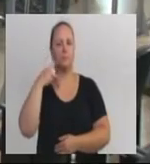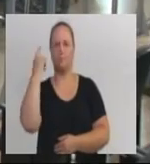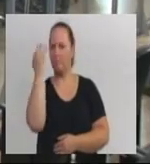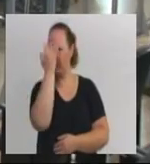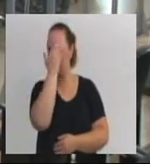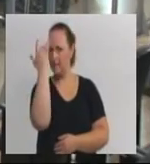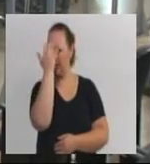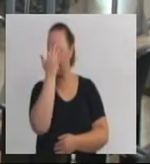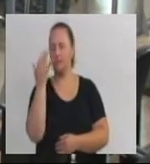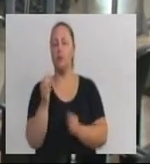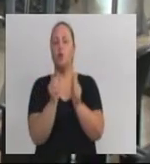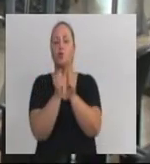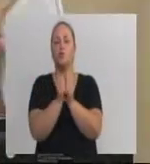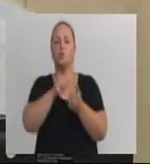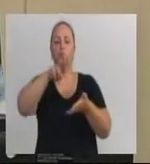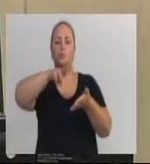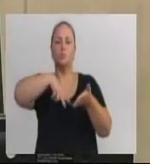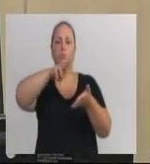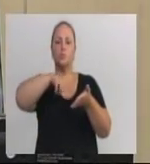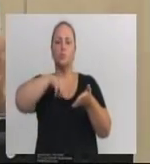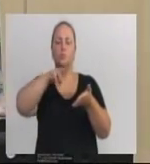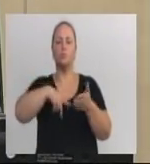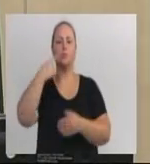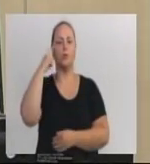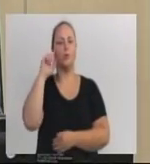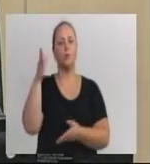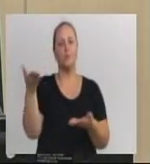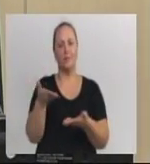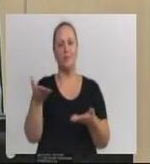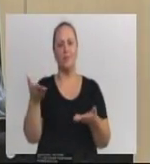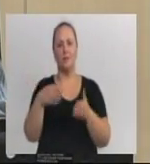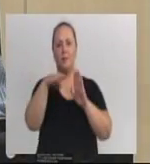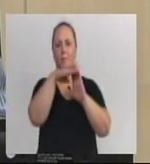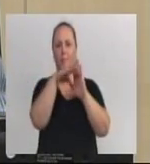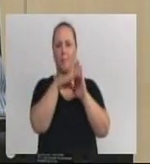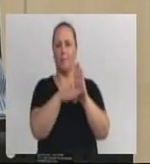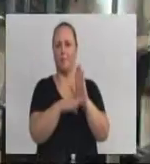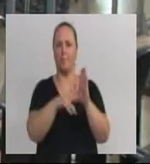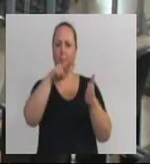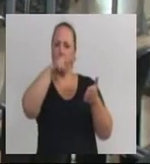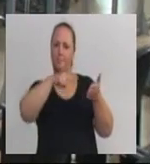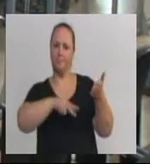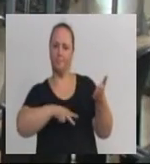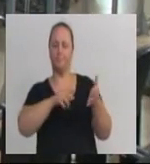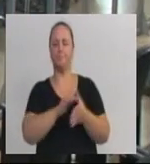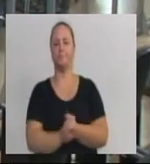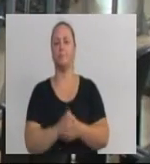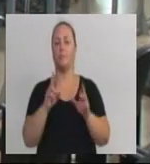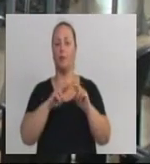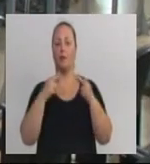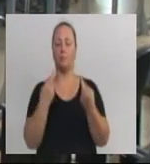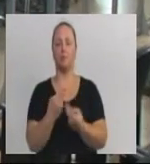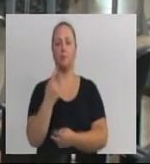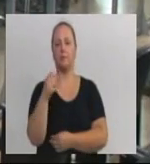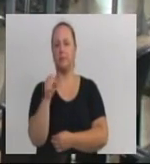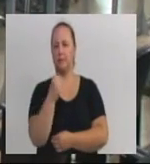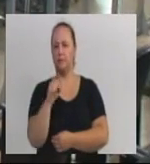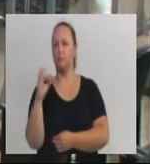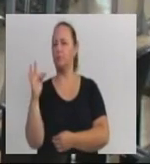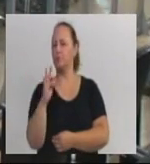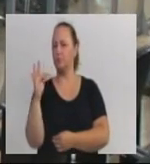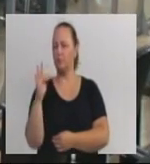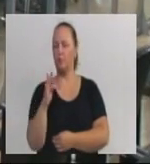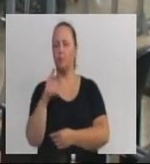juntos façamos a leitura do expediente desta sessão ordinária. Reunião ordinária, dia 18 de fevereiro de 2016, matéria